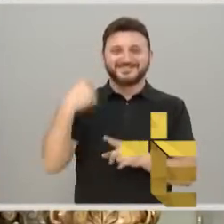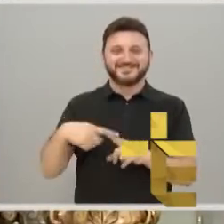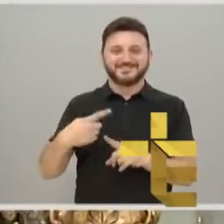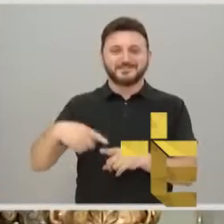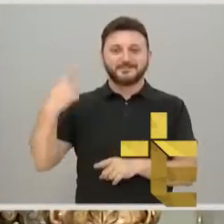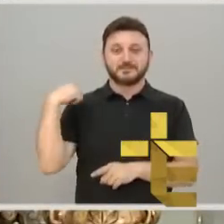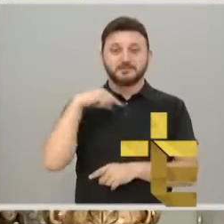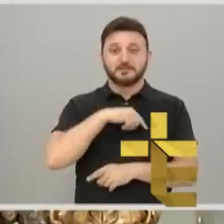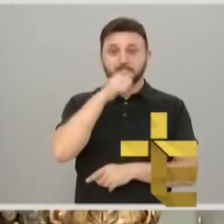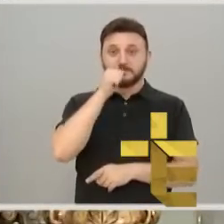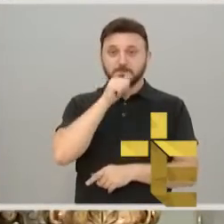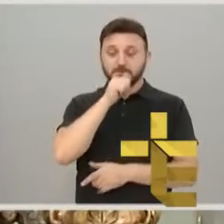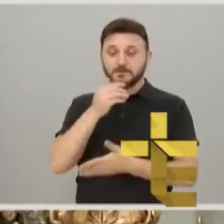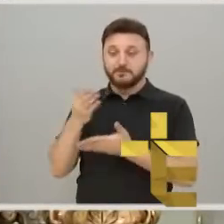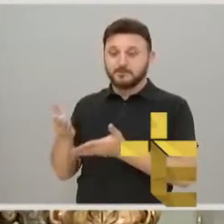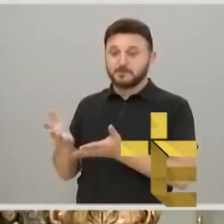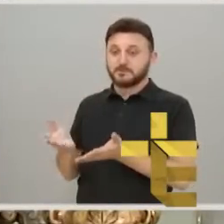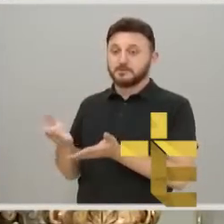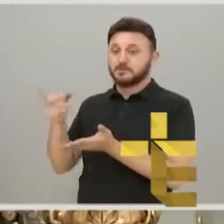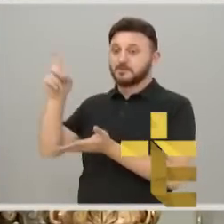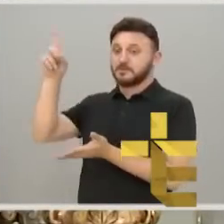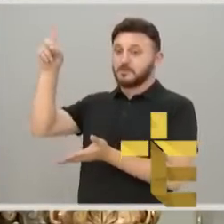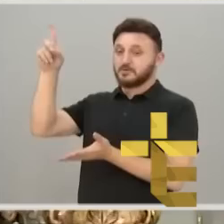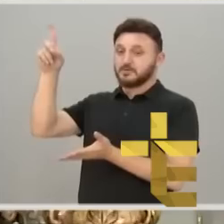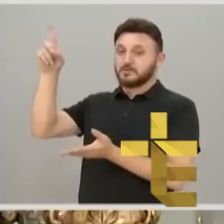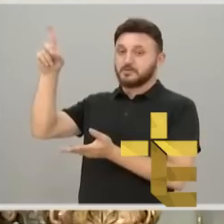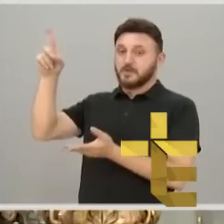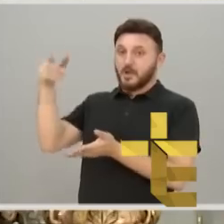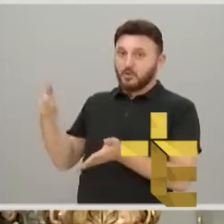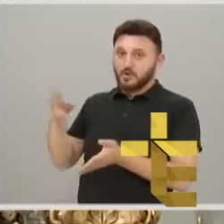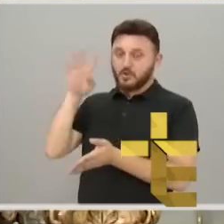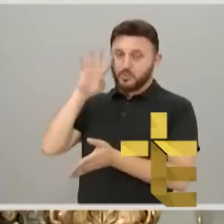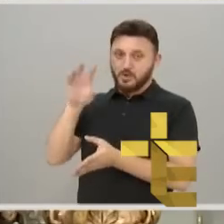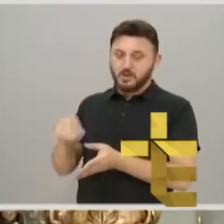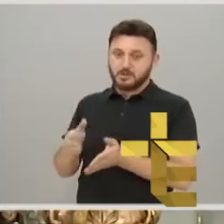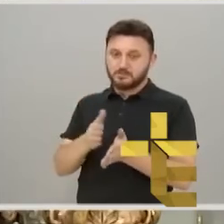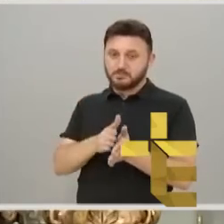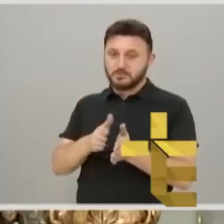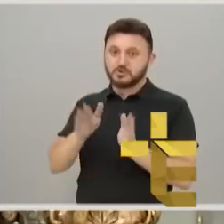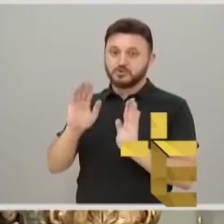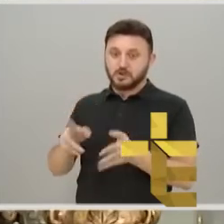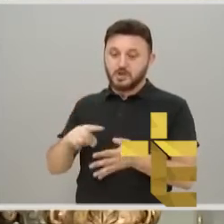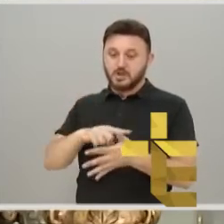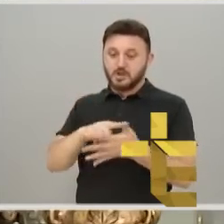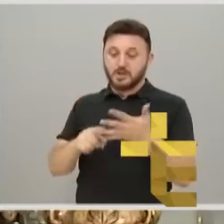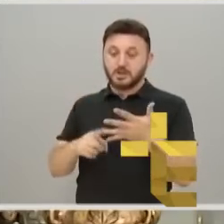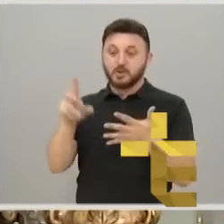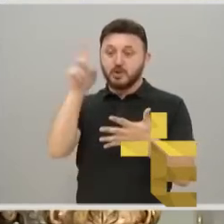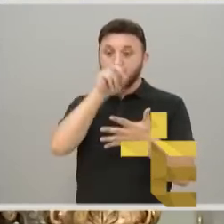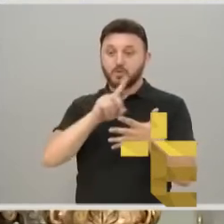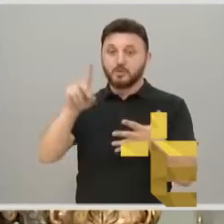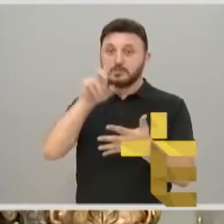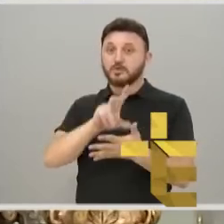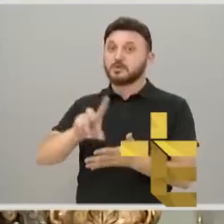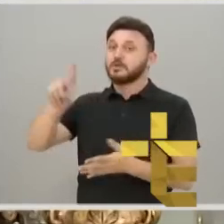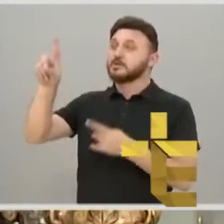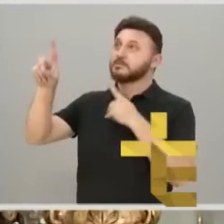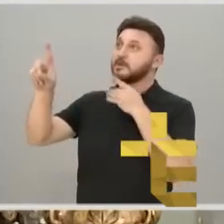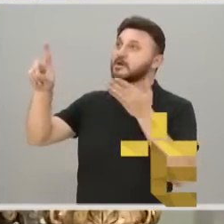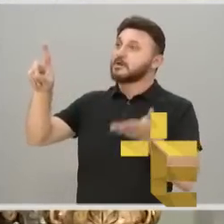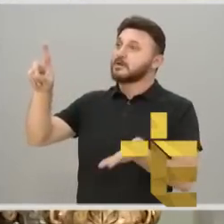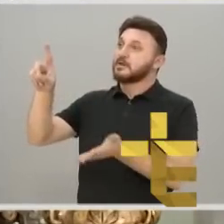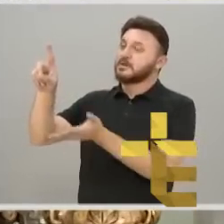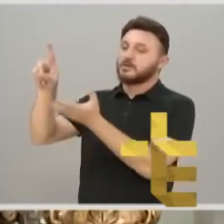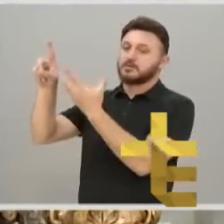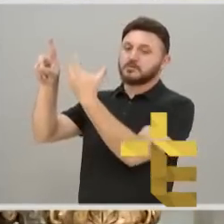Irmãs, para que esse nosso sacrifício em plena quaresma, já o 5º domingo, seja aceito por Deus